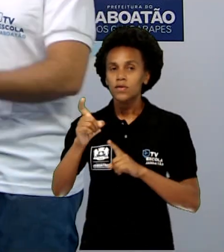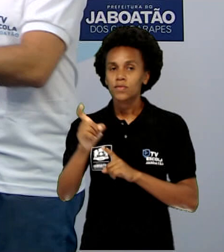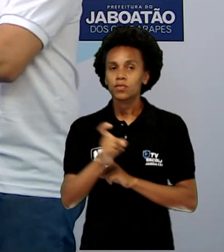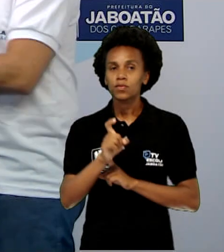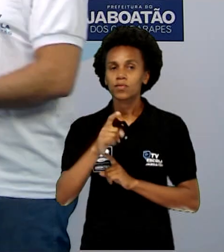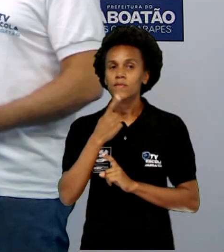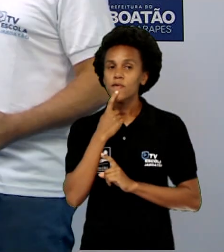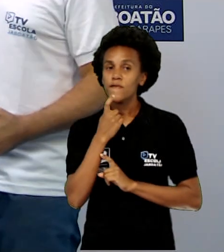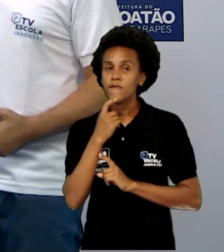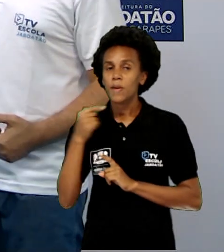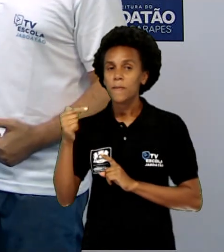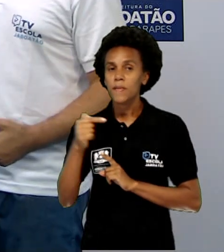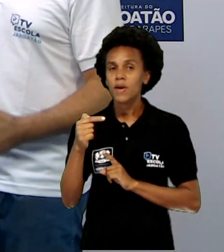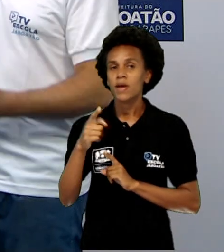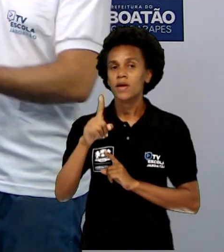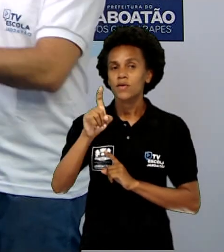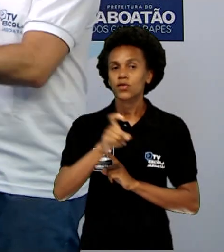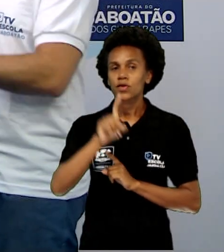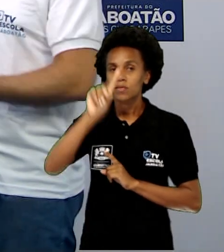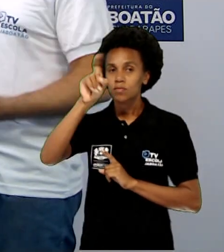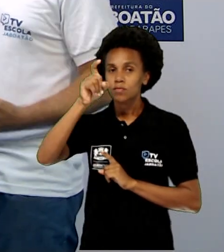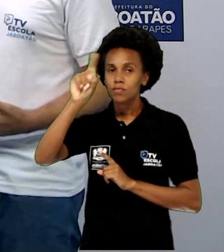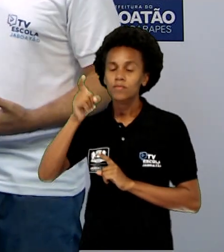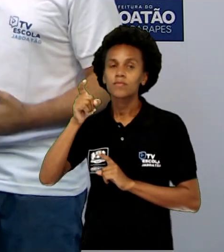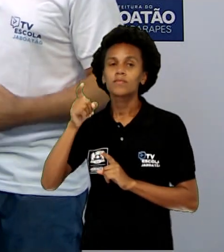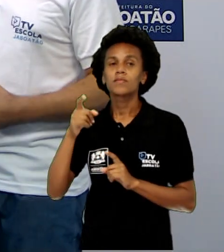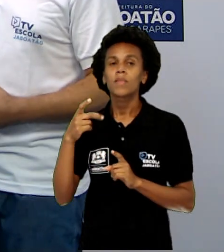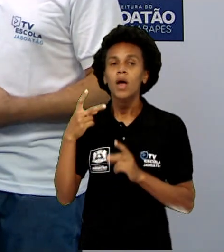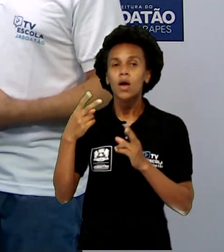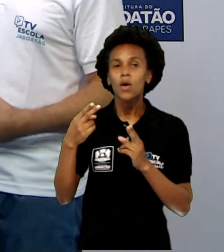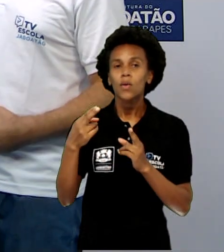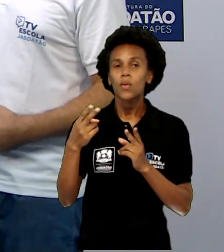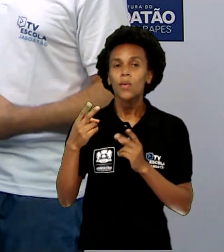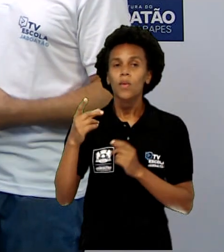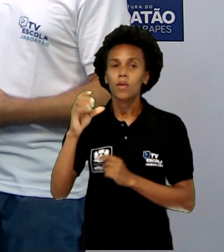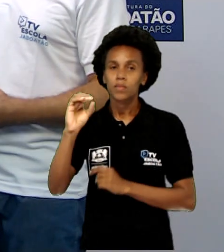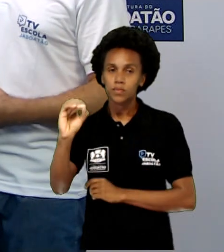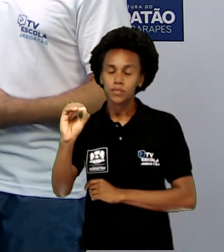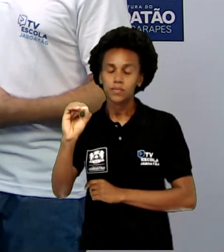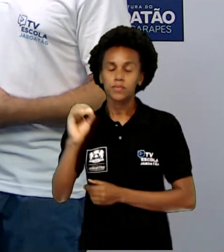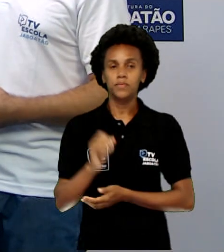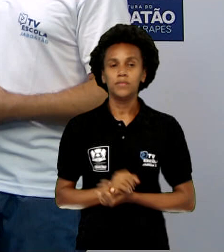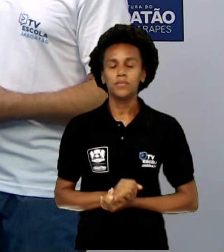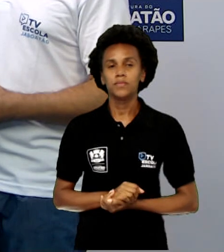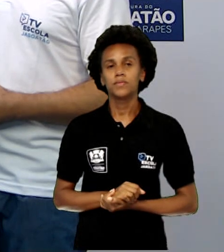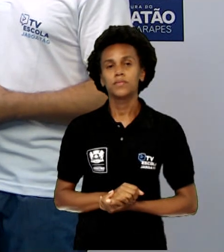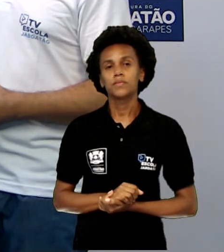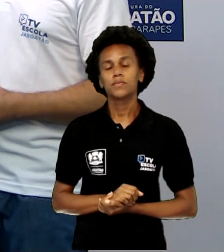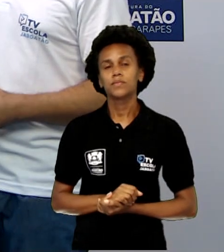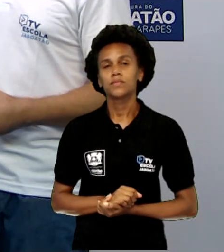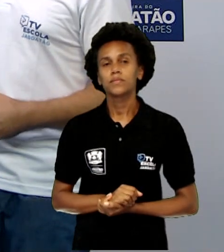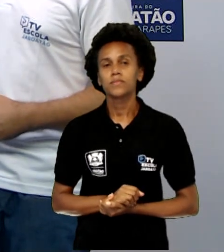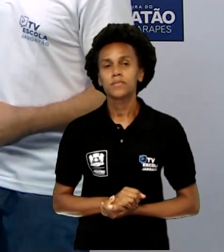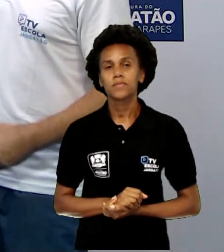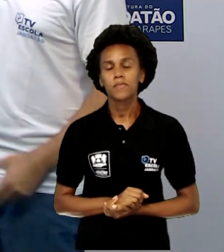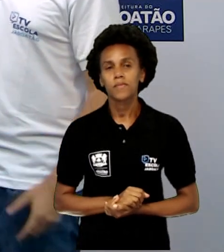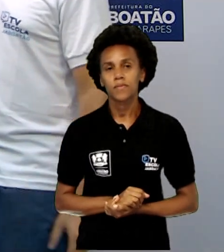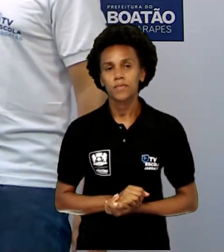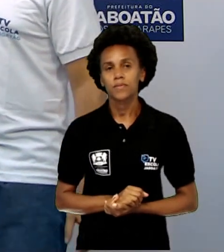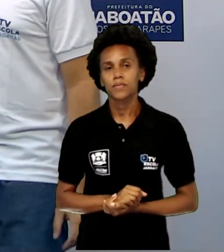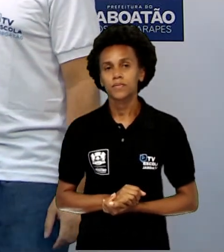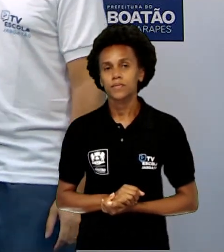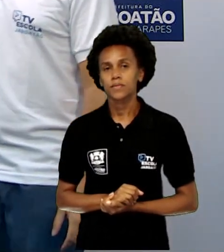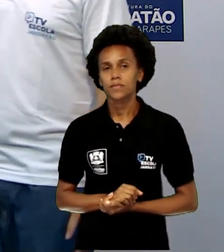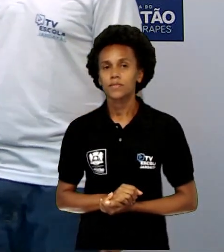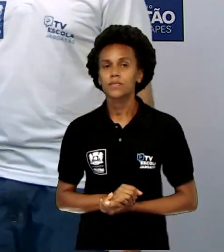o que eu queria mostrar para vocês e é o que vai nos ajudar a resolver algumas situações, problemas de equação de segundo grau.